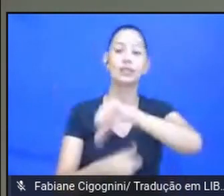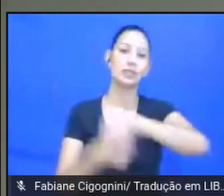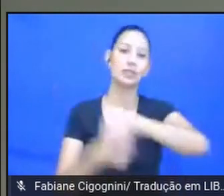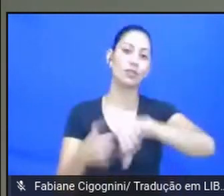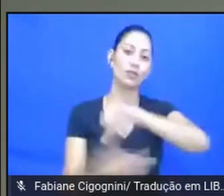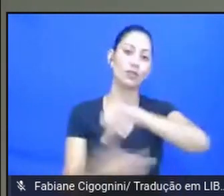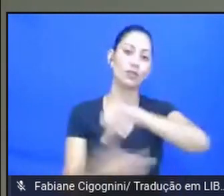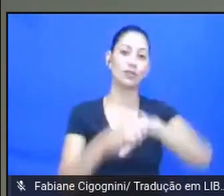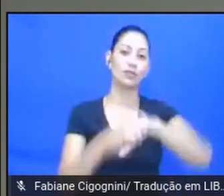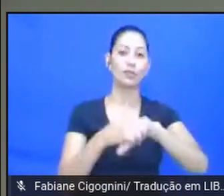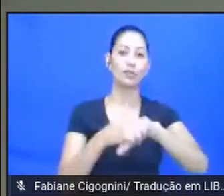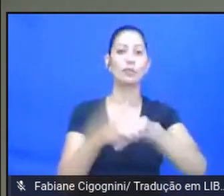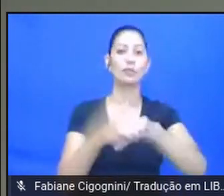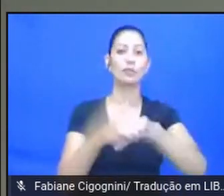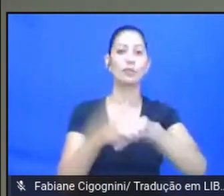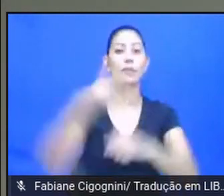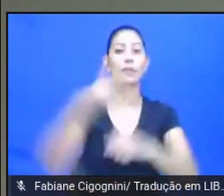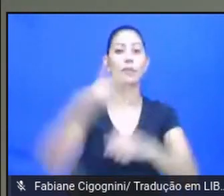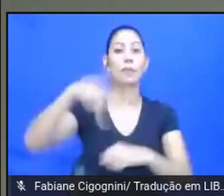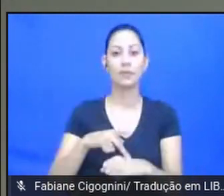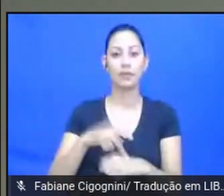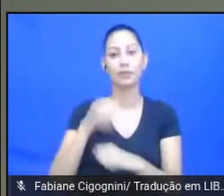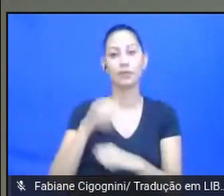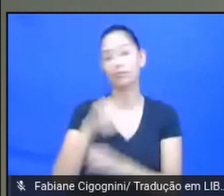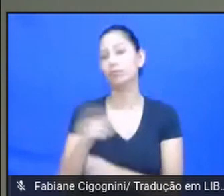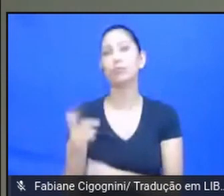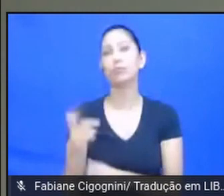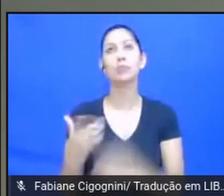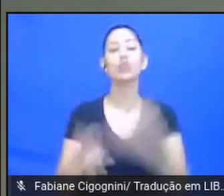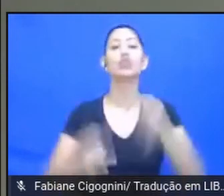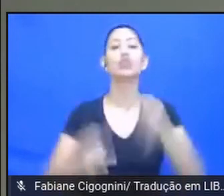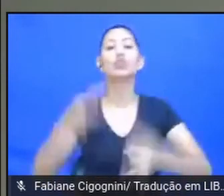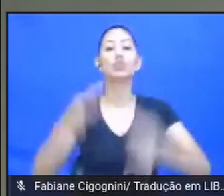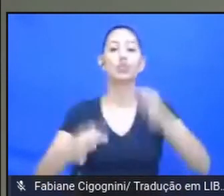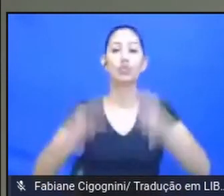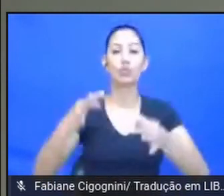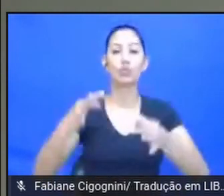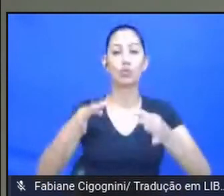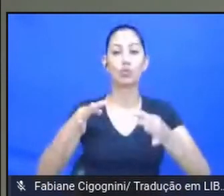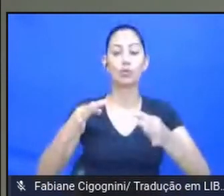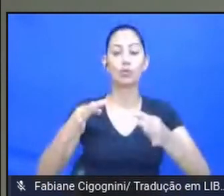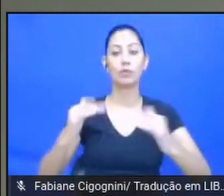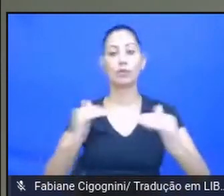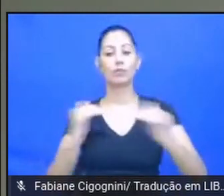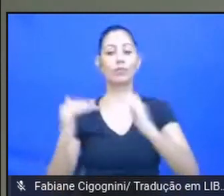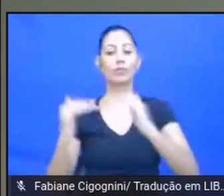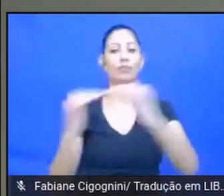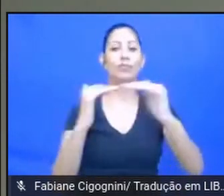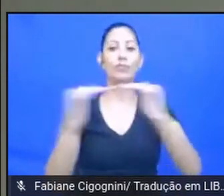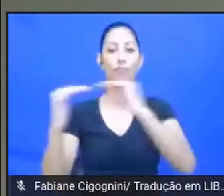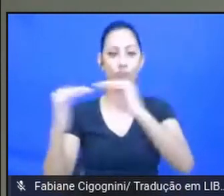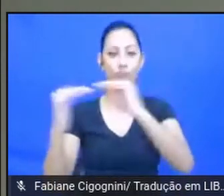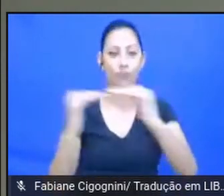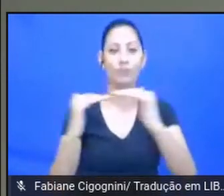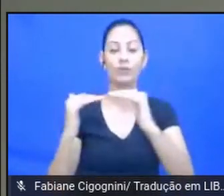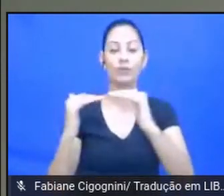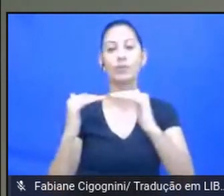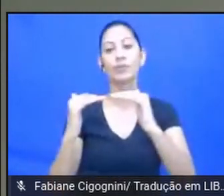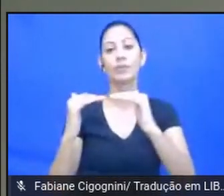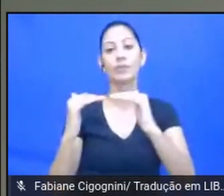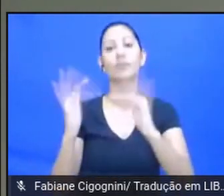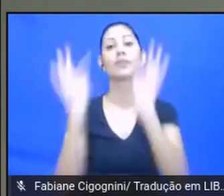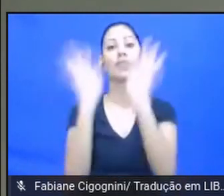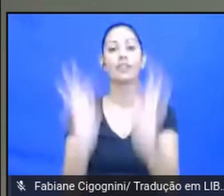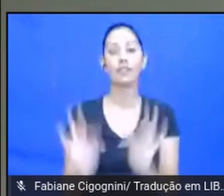nosso país em um país mais justo, mais equitativo e mais feliz